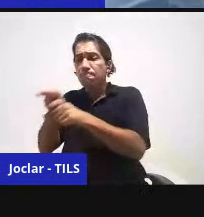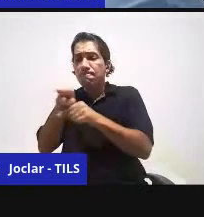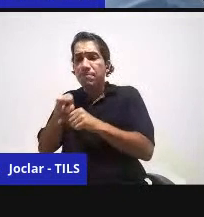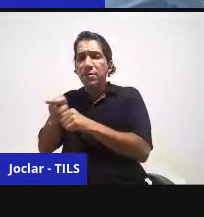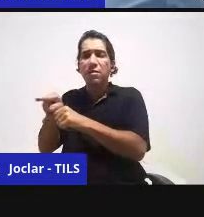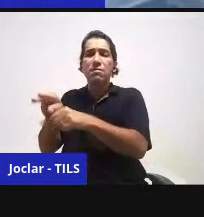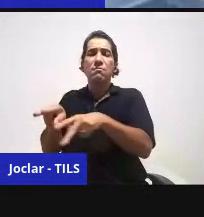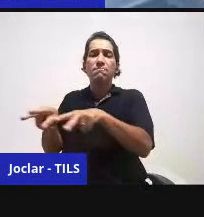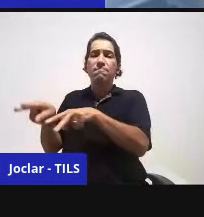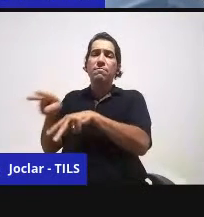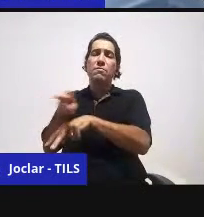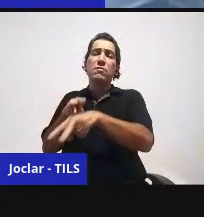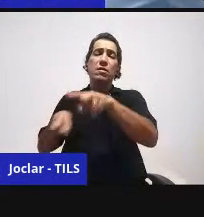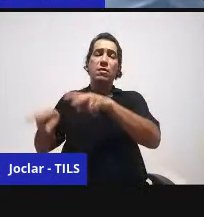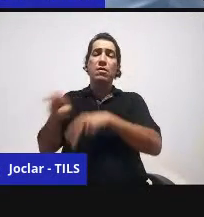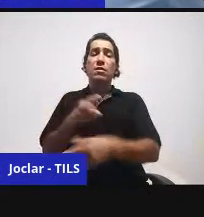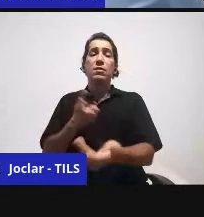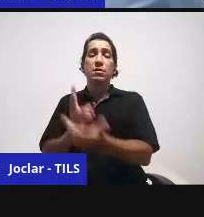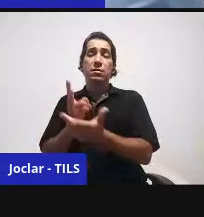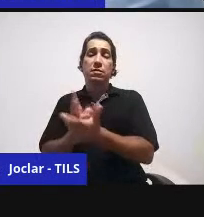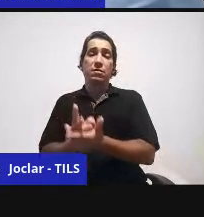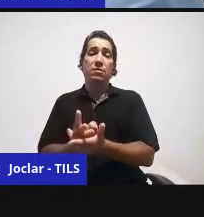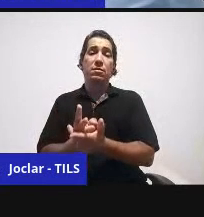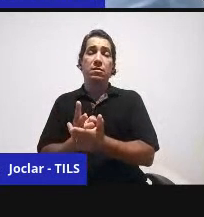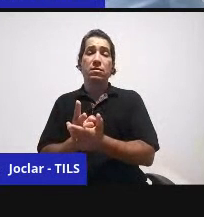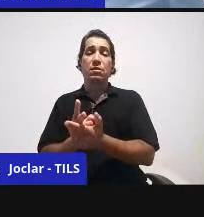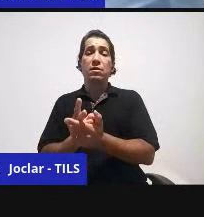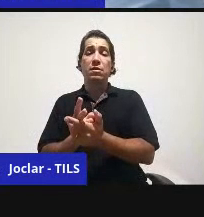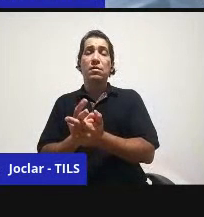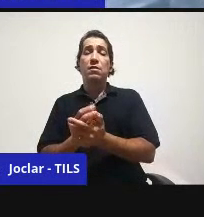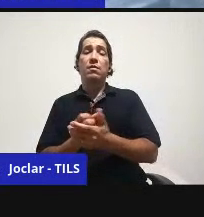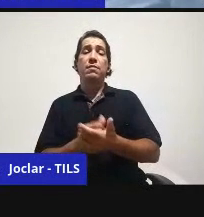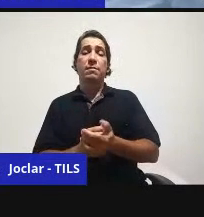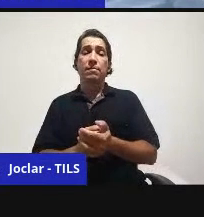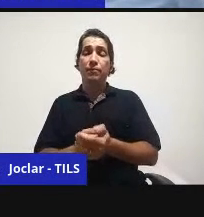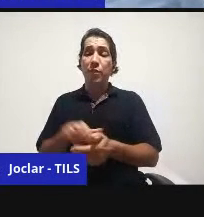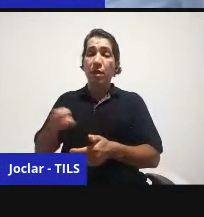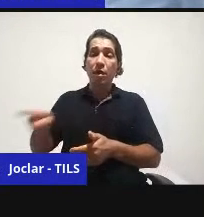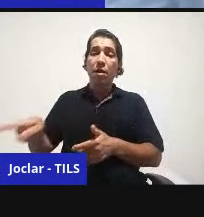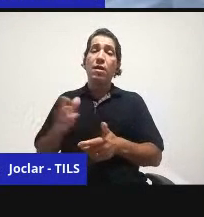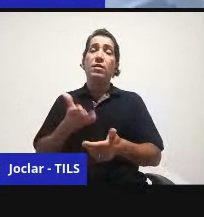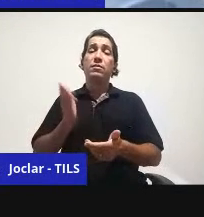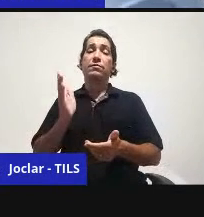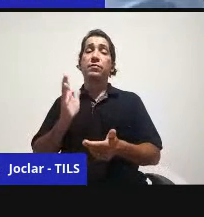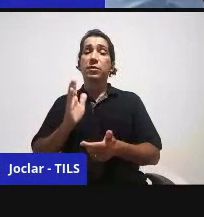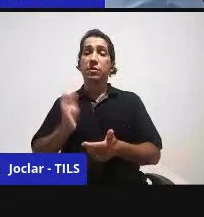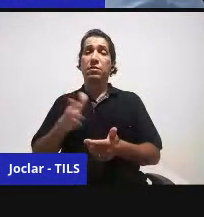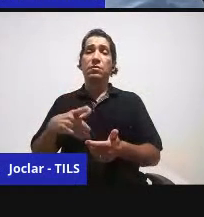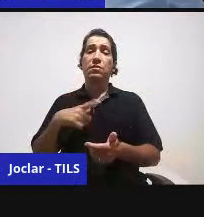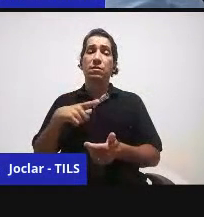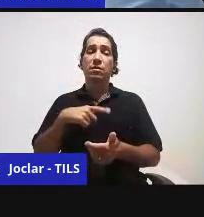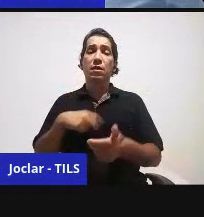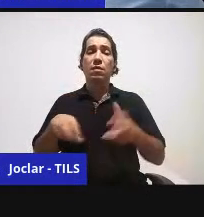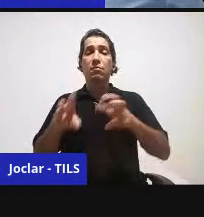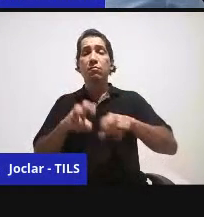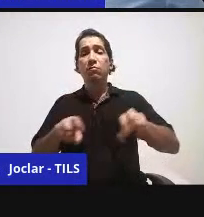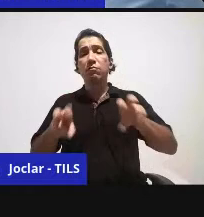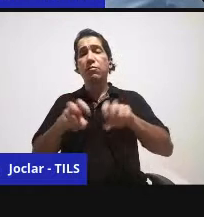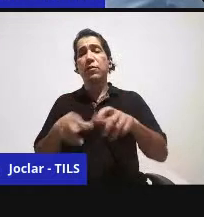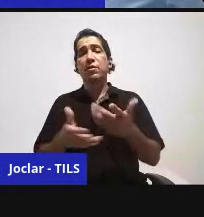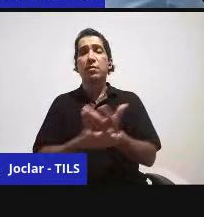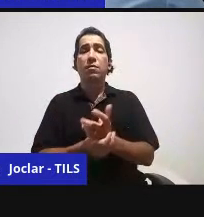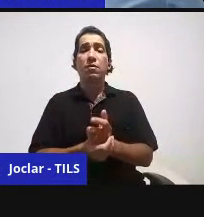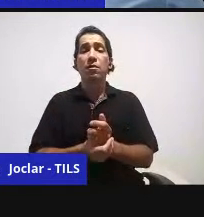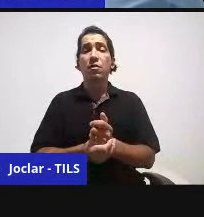e nessas instalações aqui já existe a computerização, né, aquele primeiro passo que eu mostrei lá em Indústria